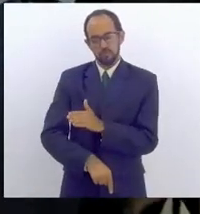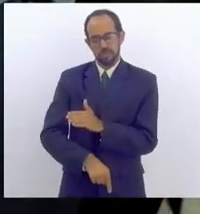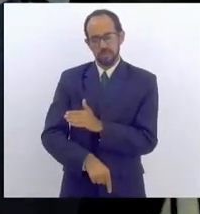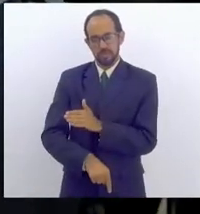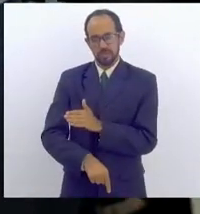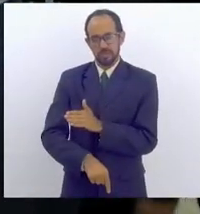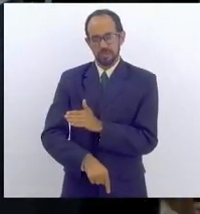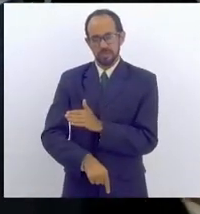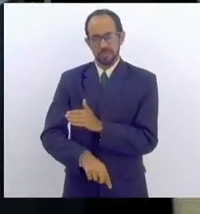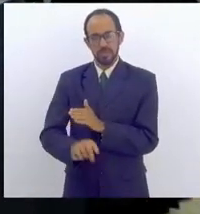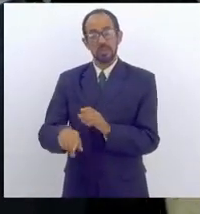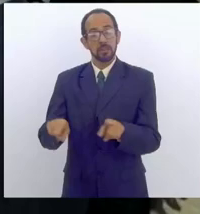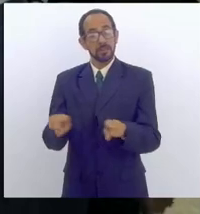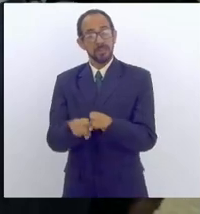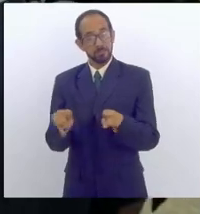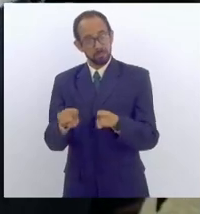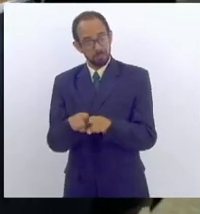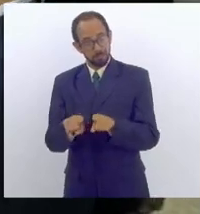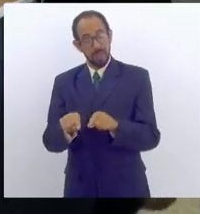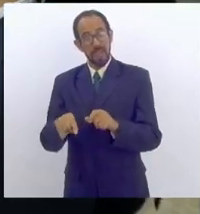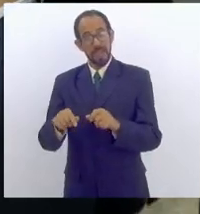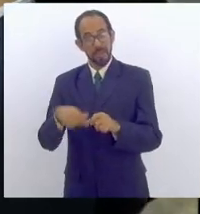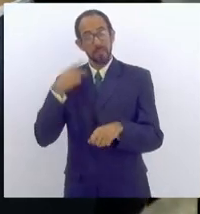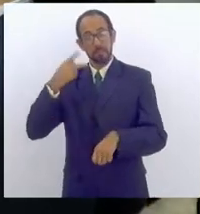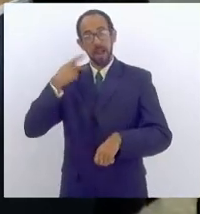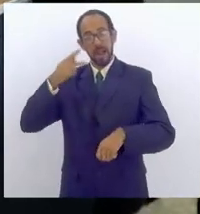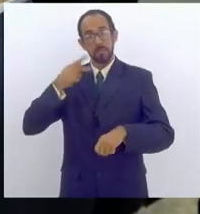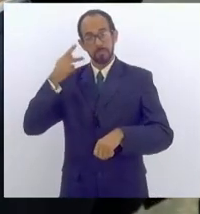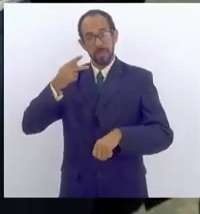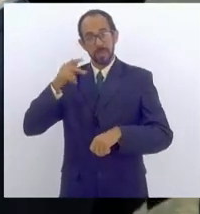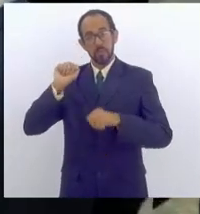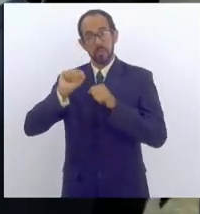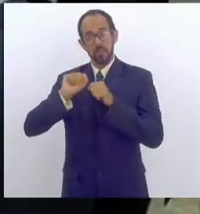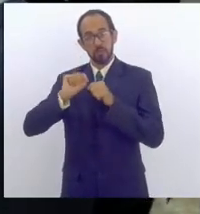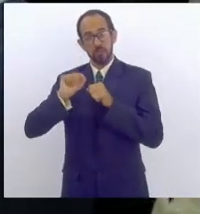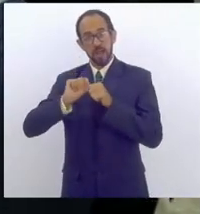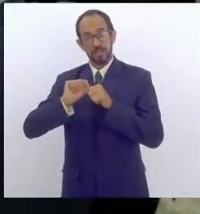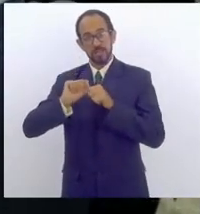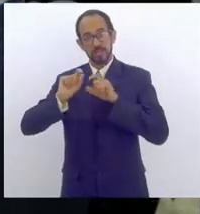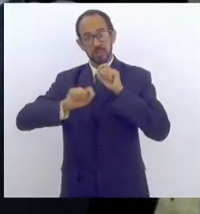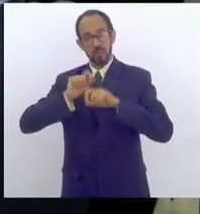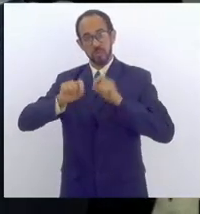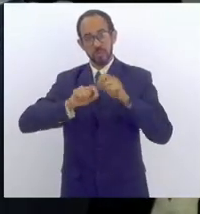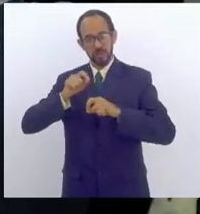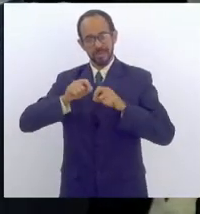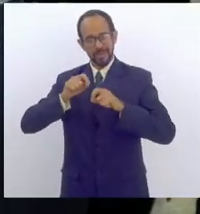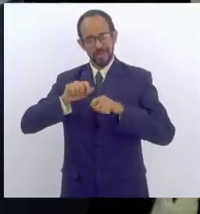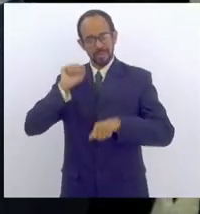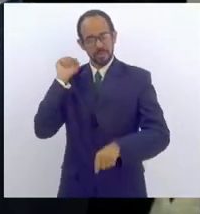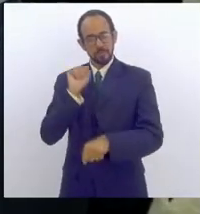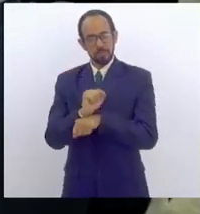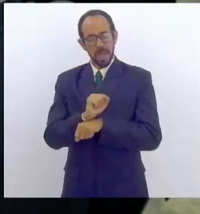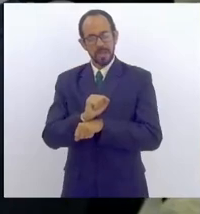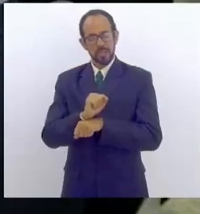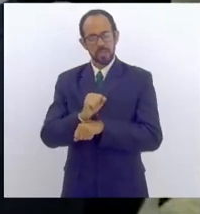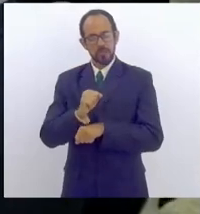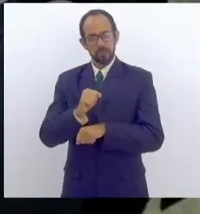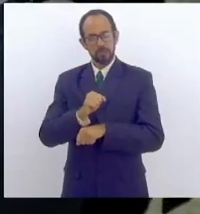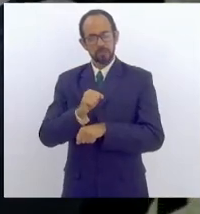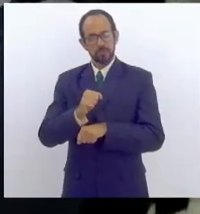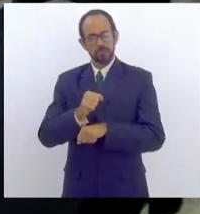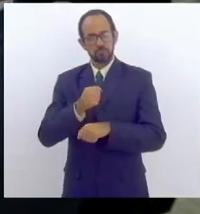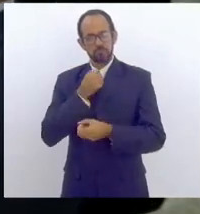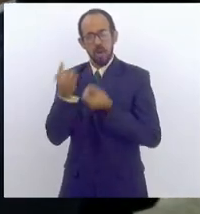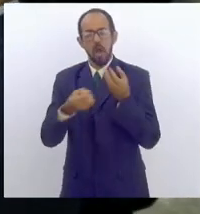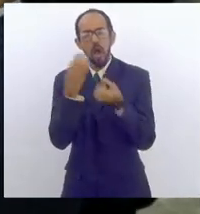O parlamento, ele põe freios a nossa impulsividade, e o